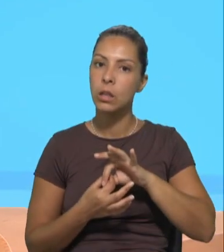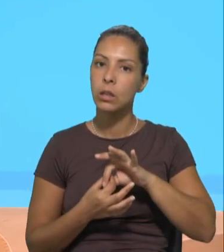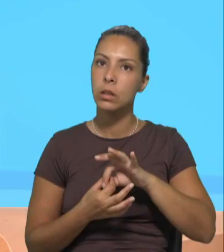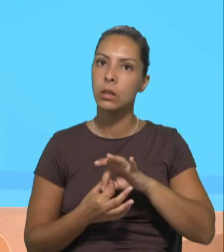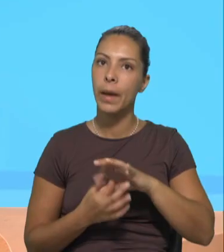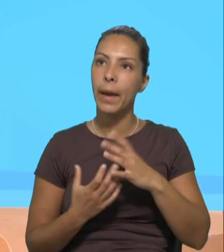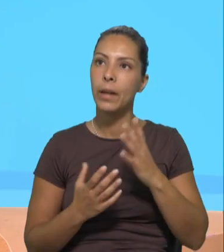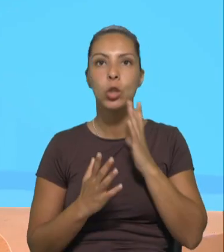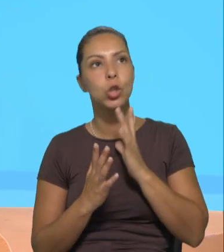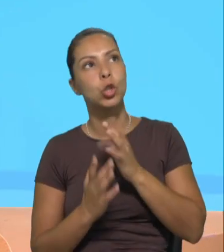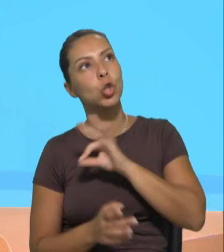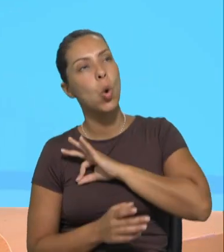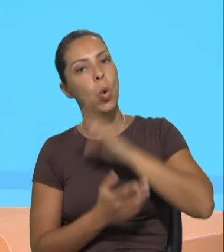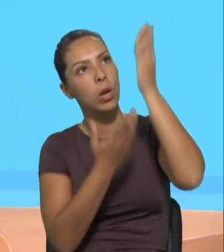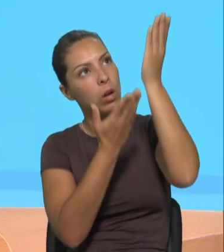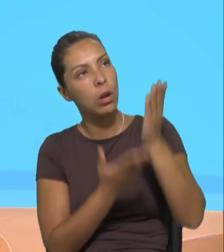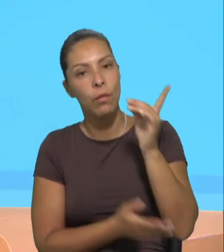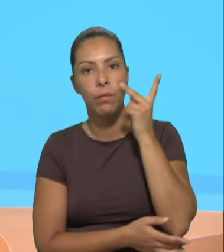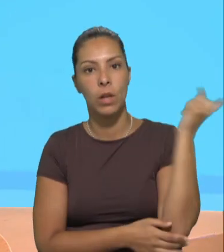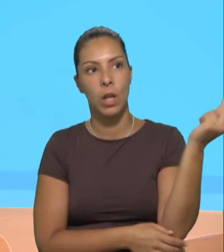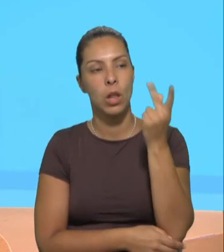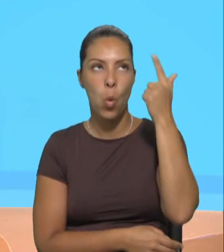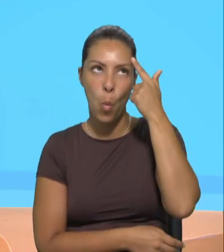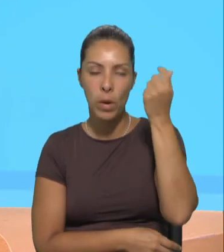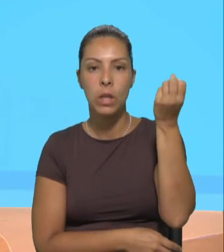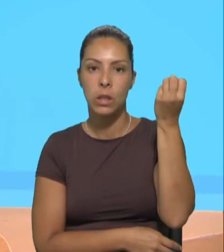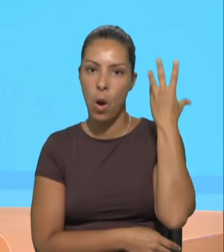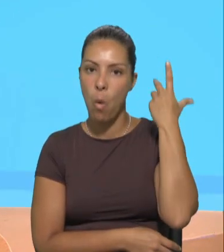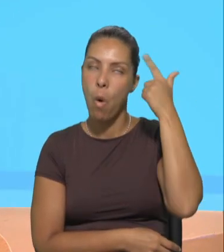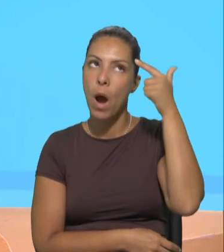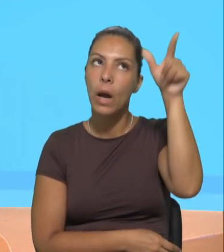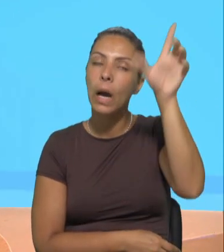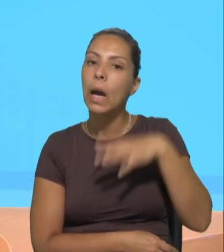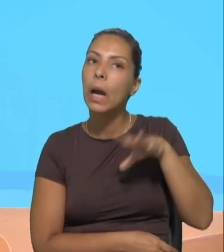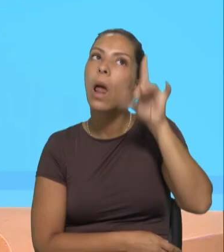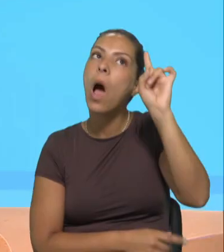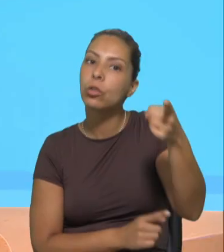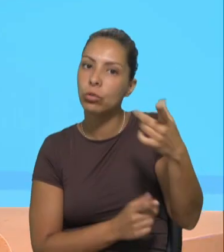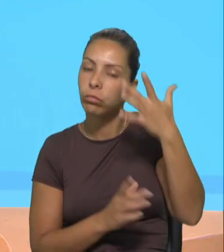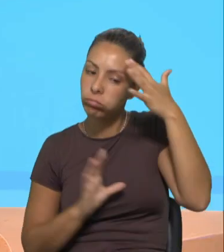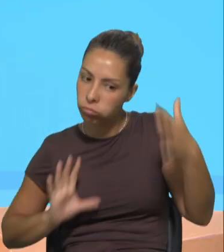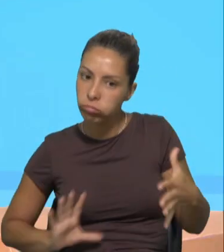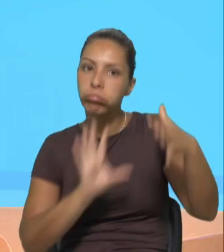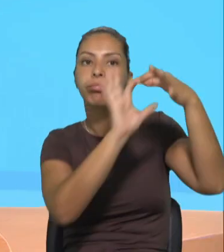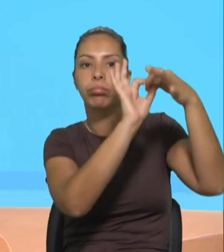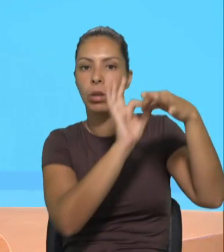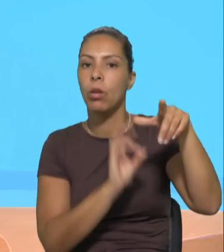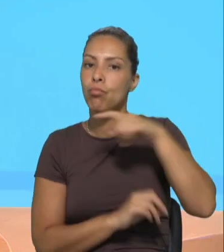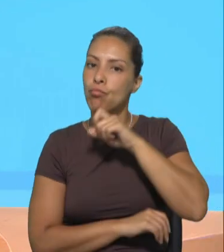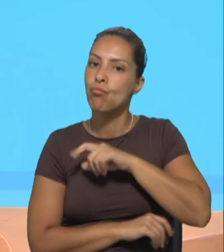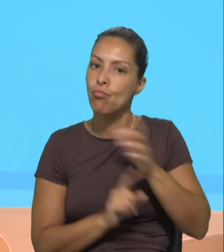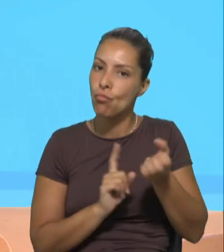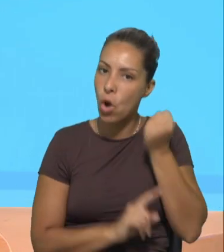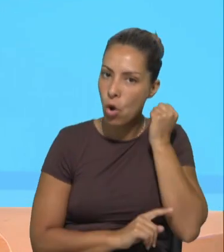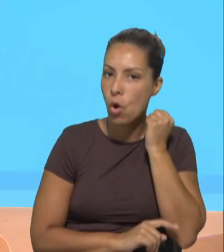com o Senhor da vida e compreender verdadeiramente o que Ele quer para mim e para a história, então eu comprometo-me e eu